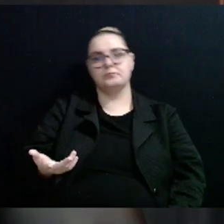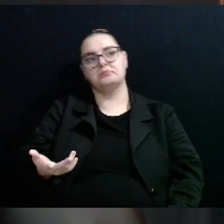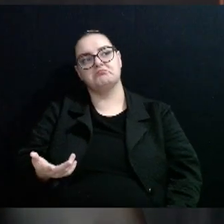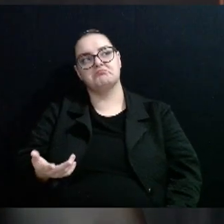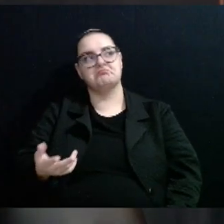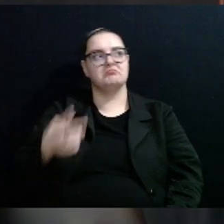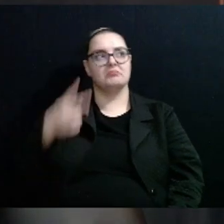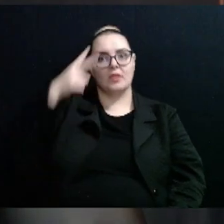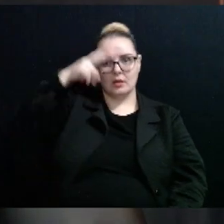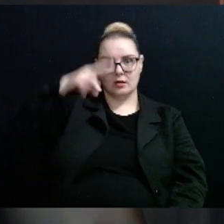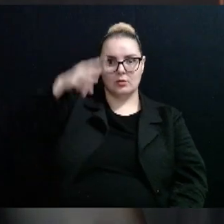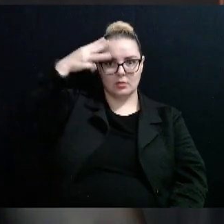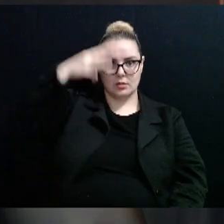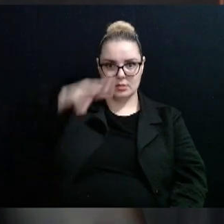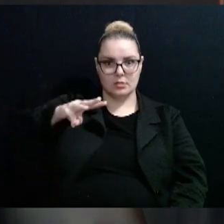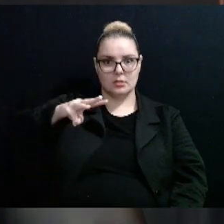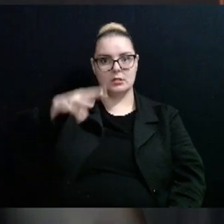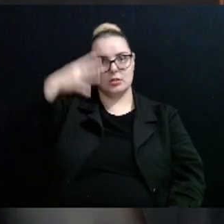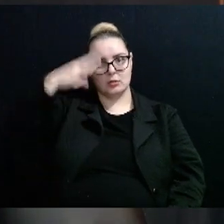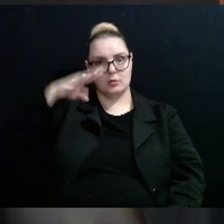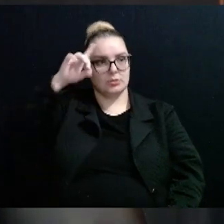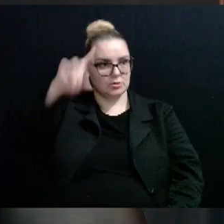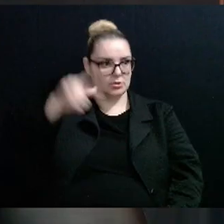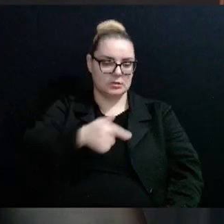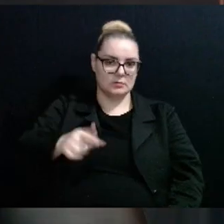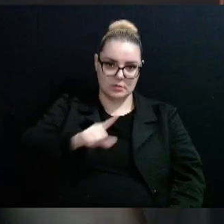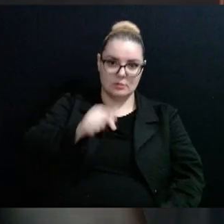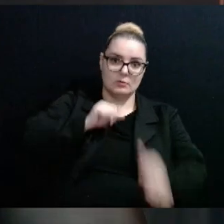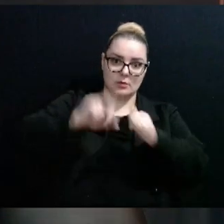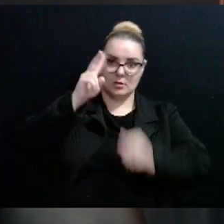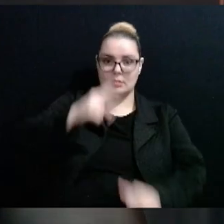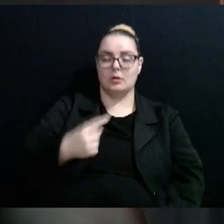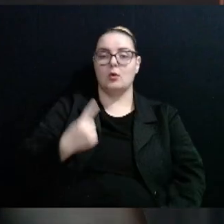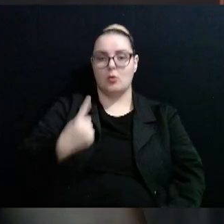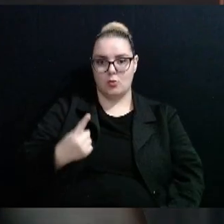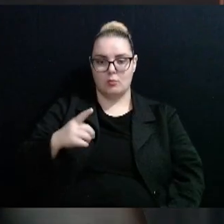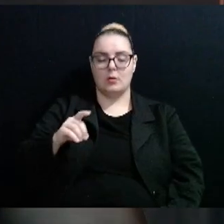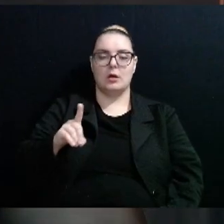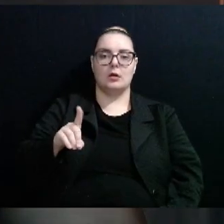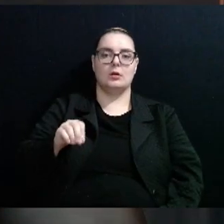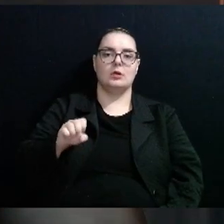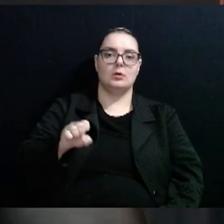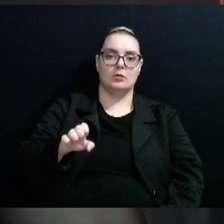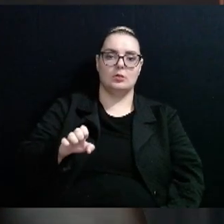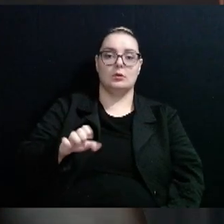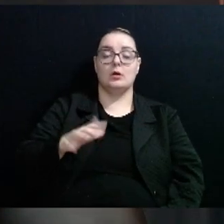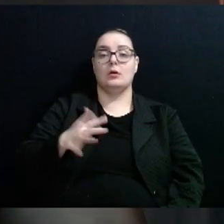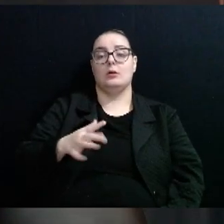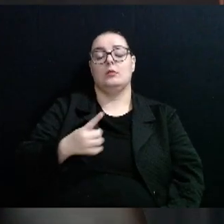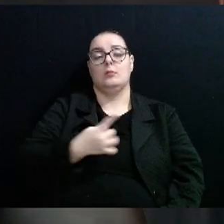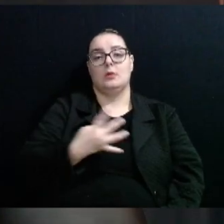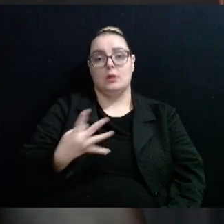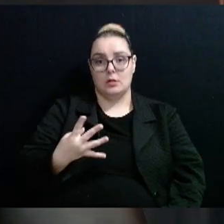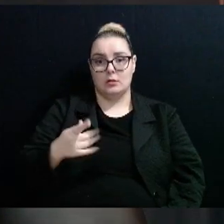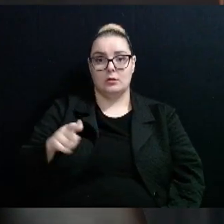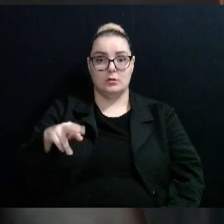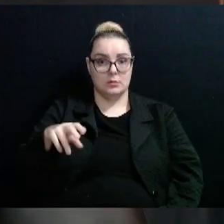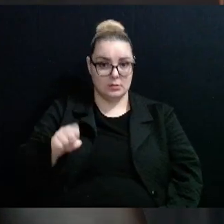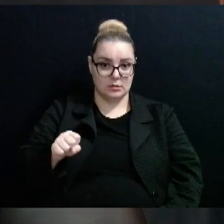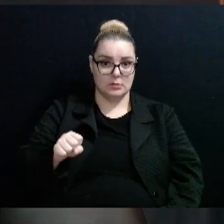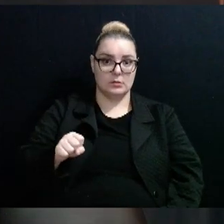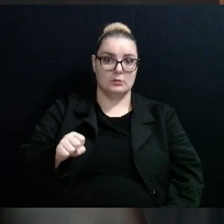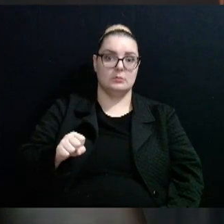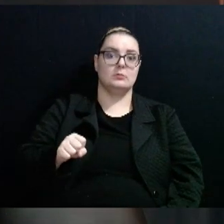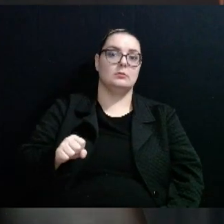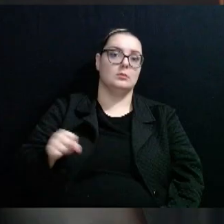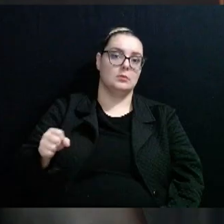semana sem beber. E só lembrando, né, que 1 dose de álcool equivale a mais ou menos 14 gramas de álcool. E é a dose padrão que a gente tem, né?